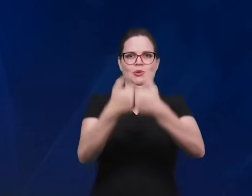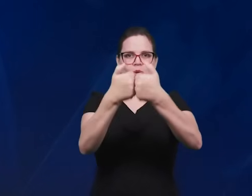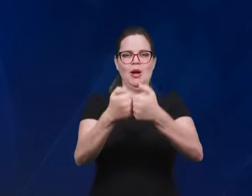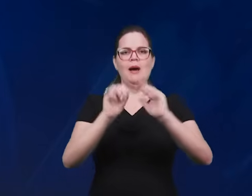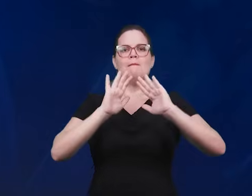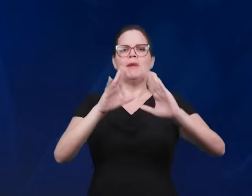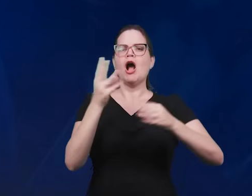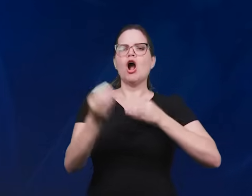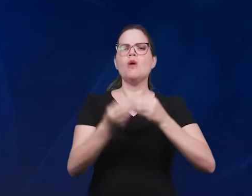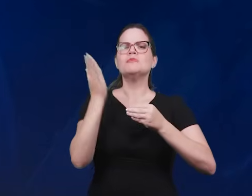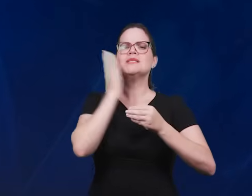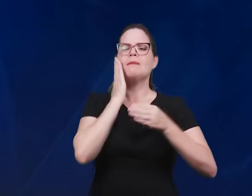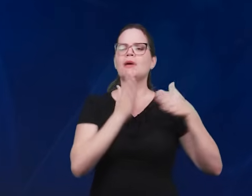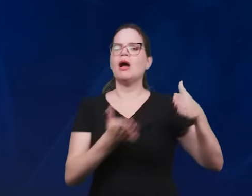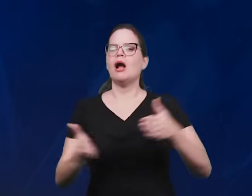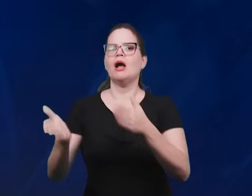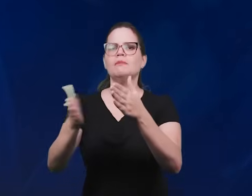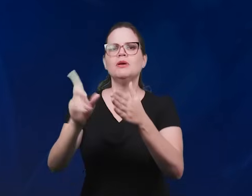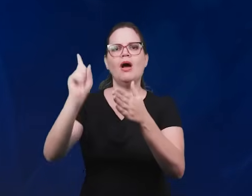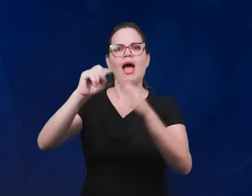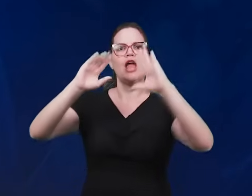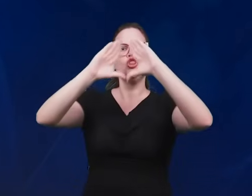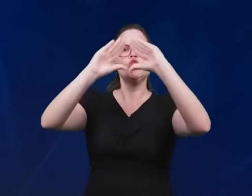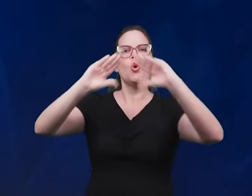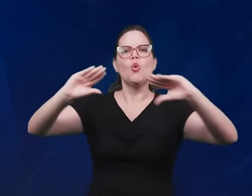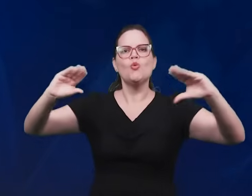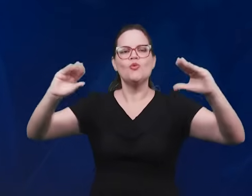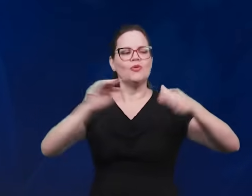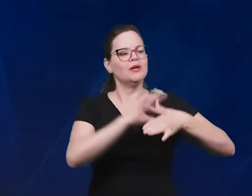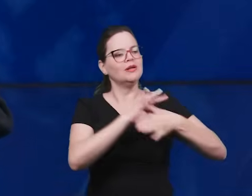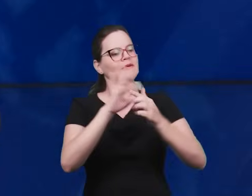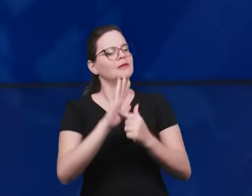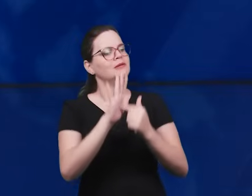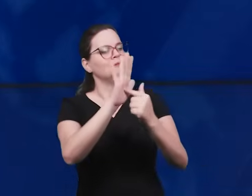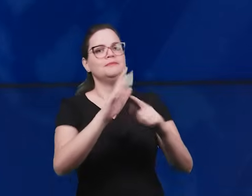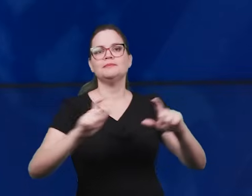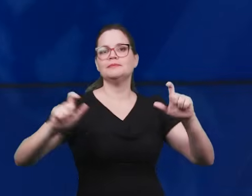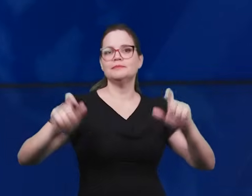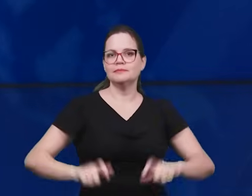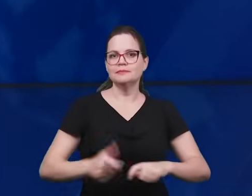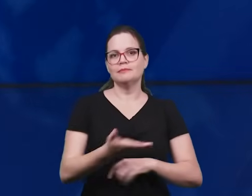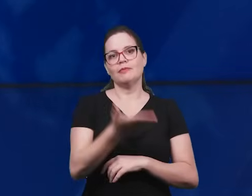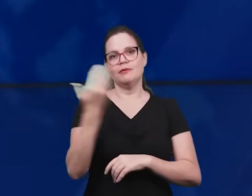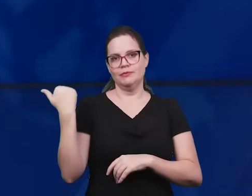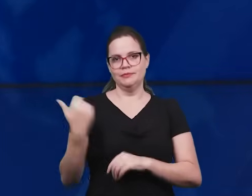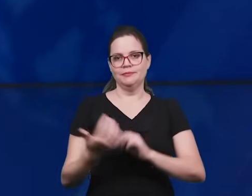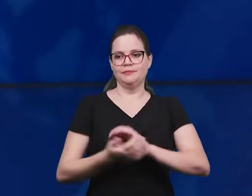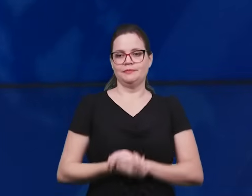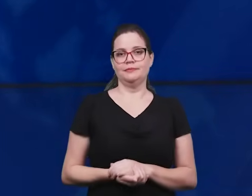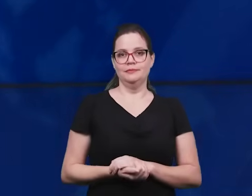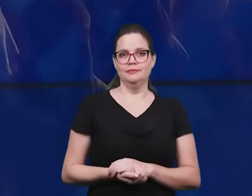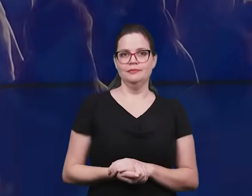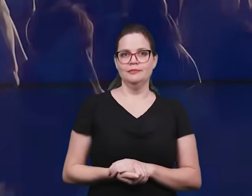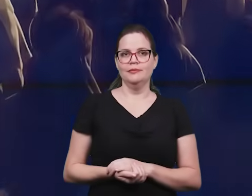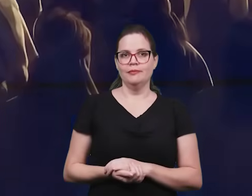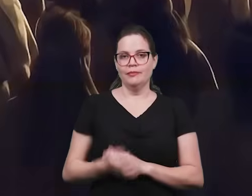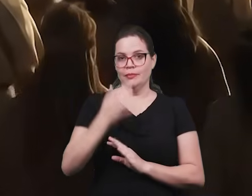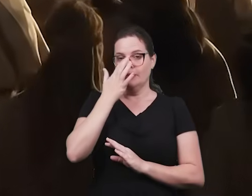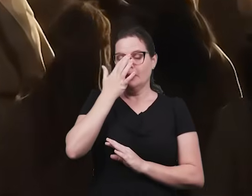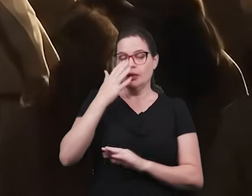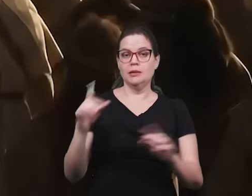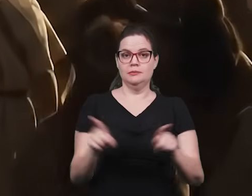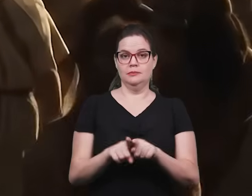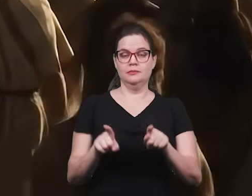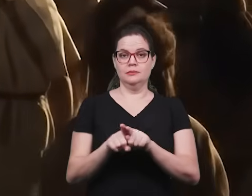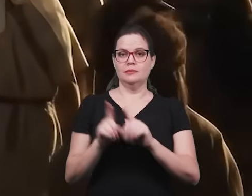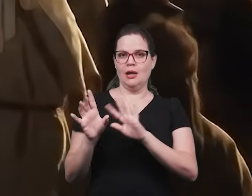que os cobria e os guiava pelo deserto. A comunhão com Deus torna gloriosa a caminhada do